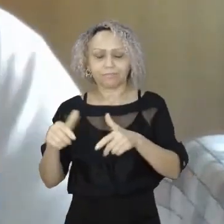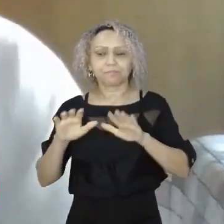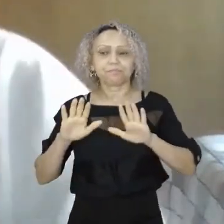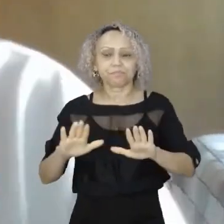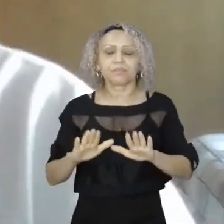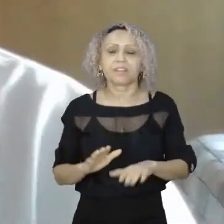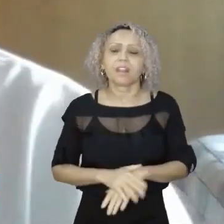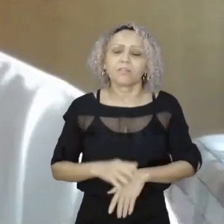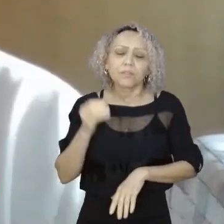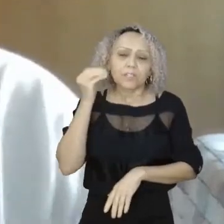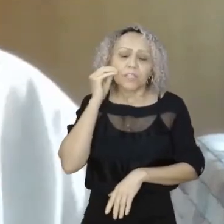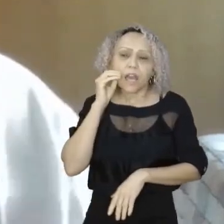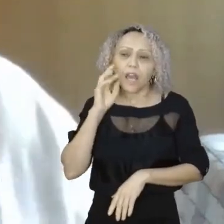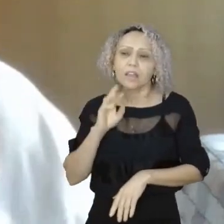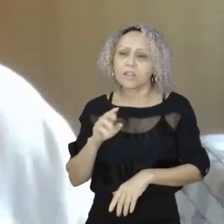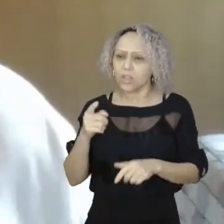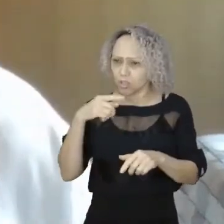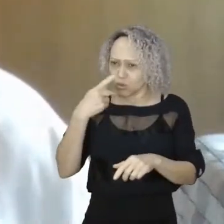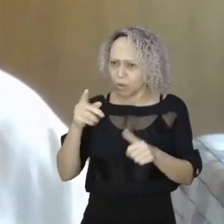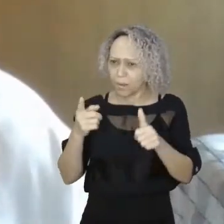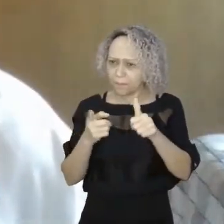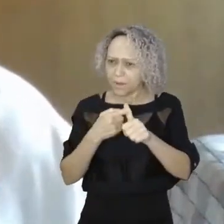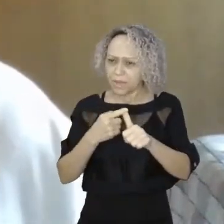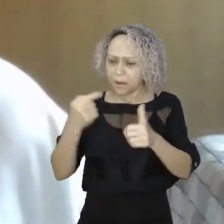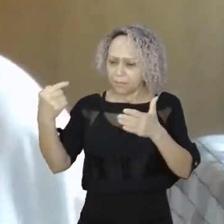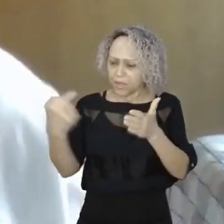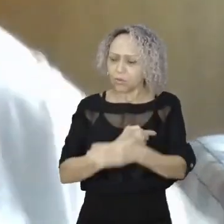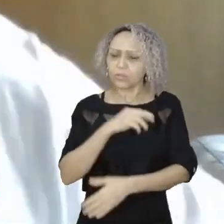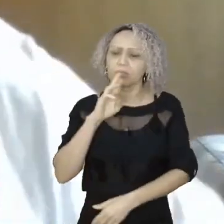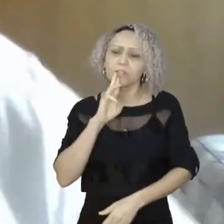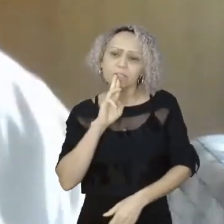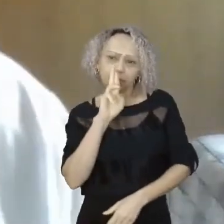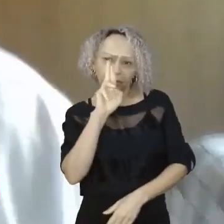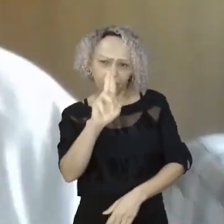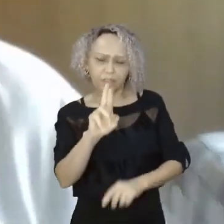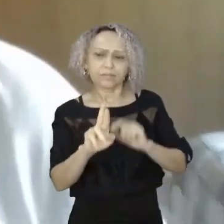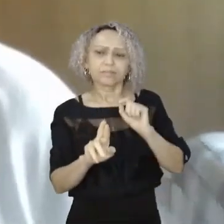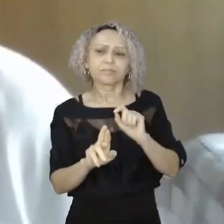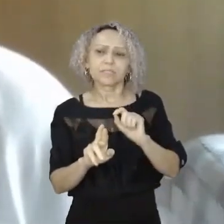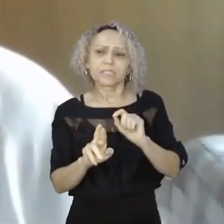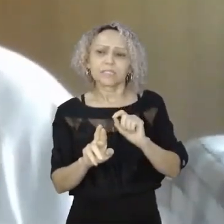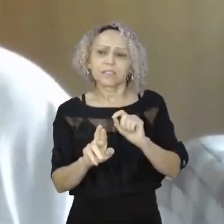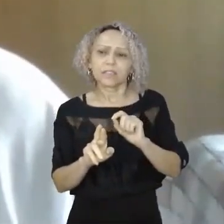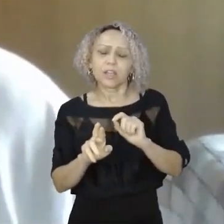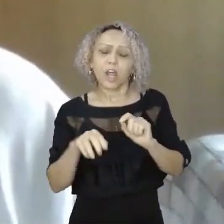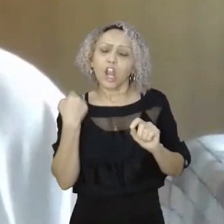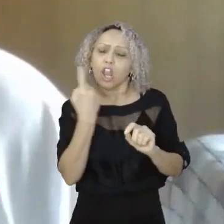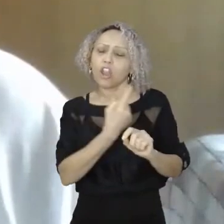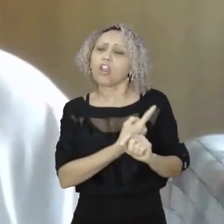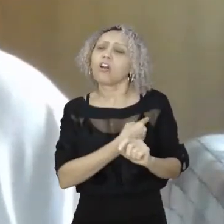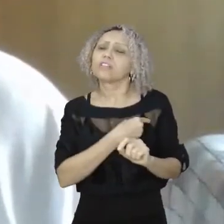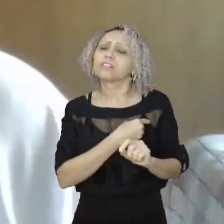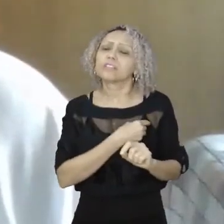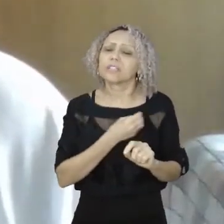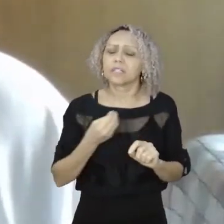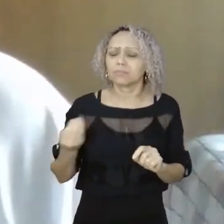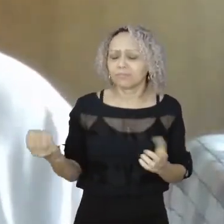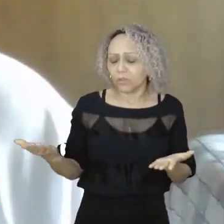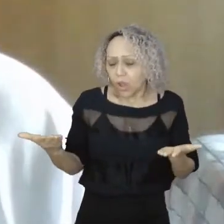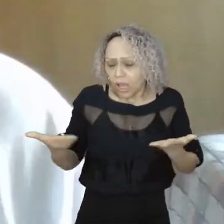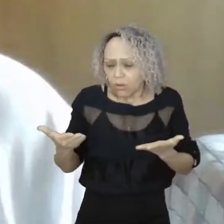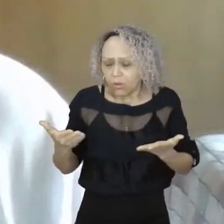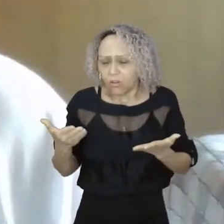responder a sua primeira pergunta, eu digo que o que nós estamos vivenciando